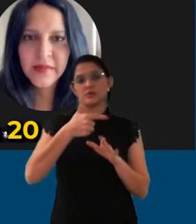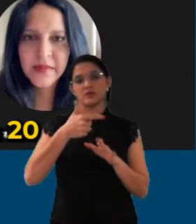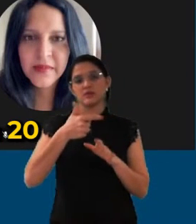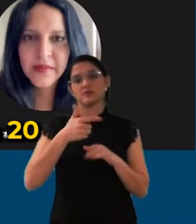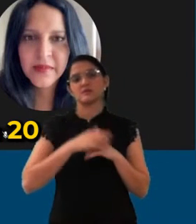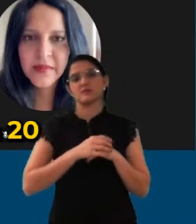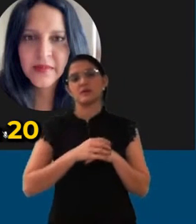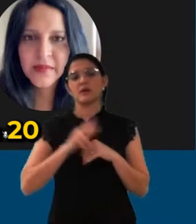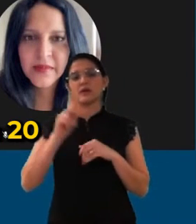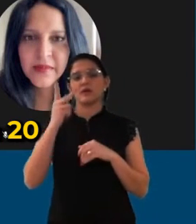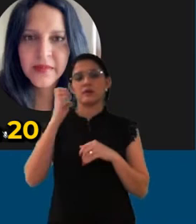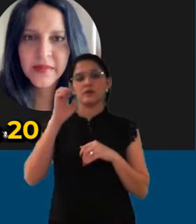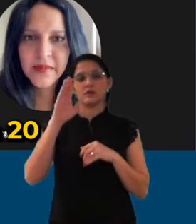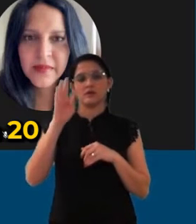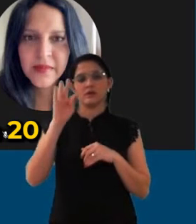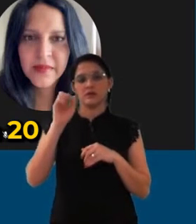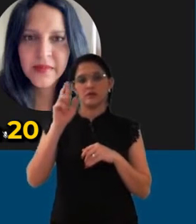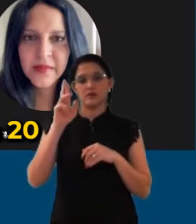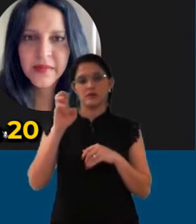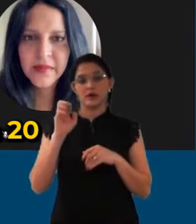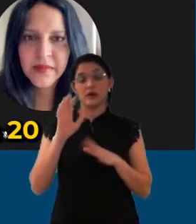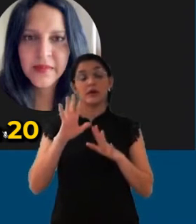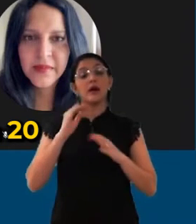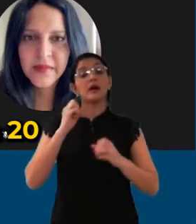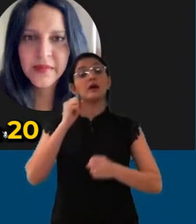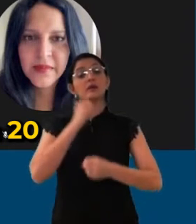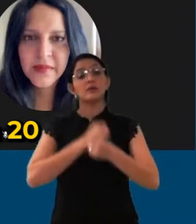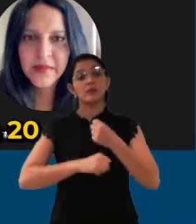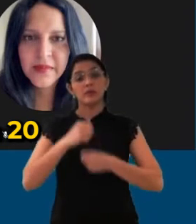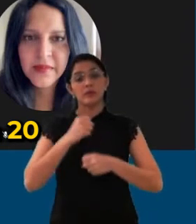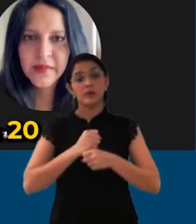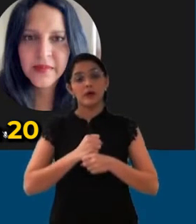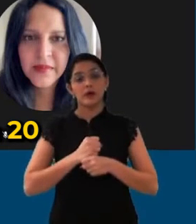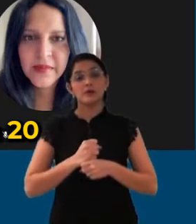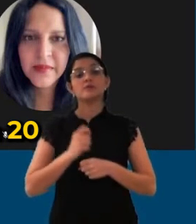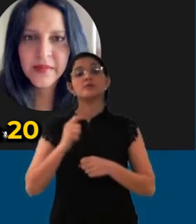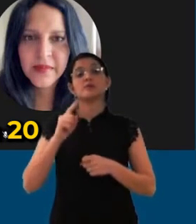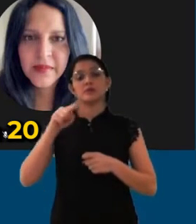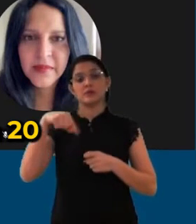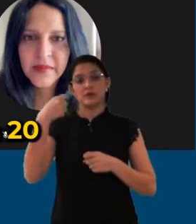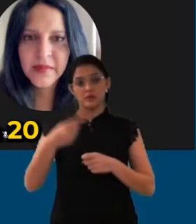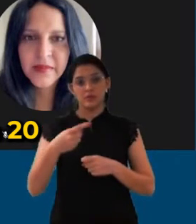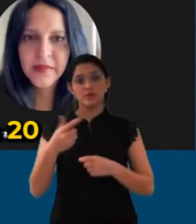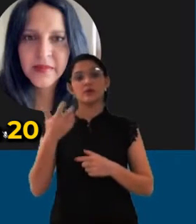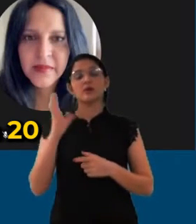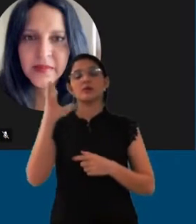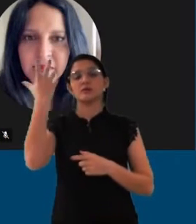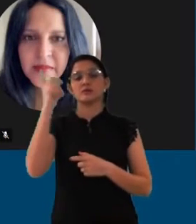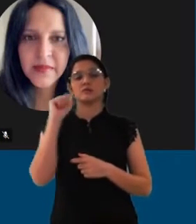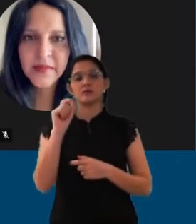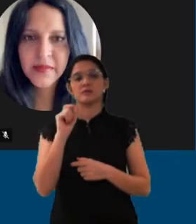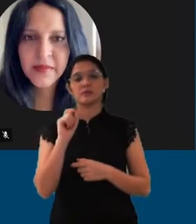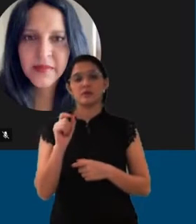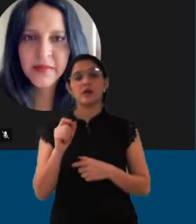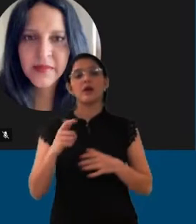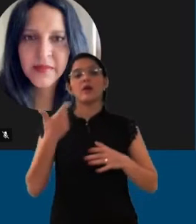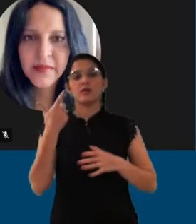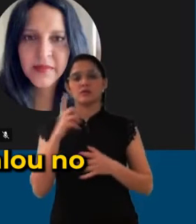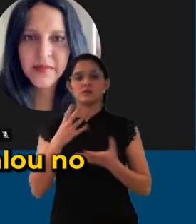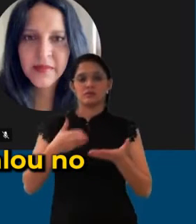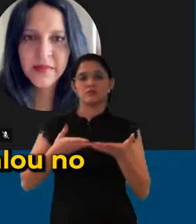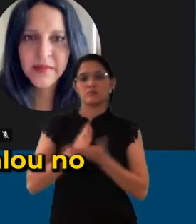gente obteve a licença de operação do IBAMA para 20 hectares, diferente dos 19,2,